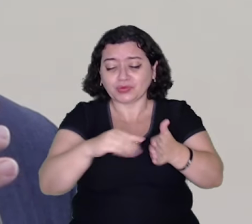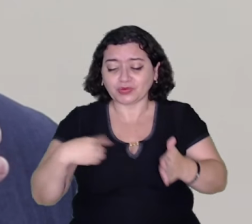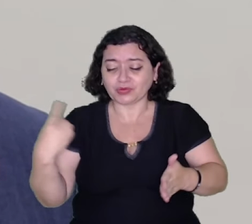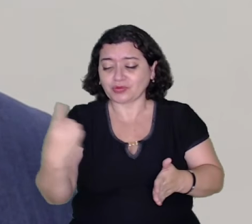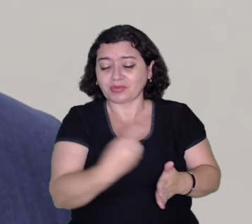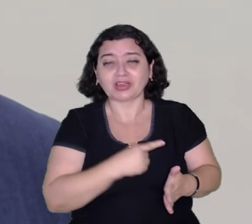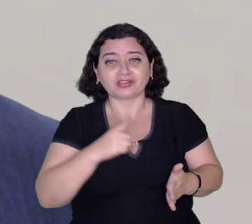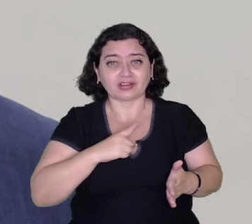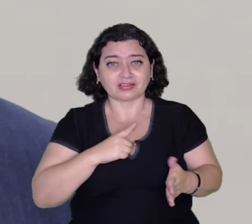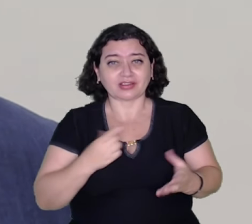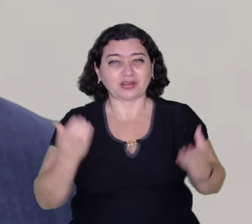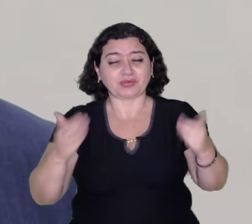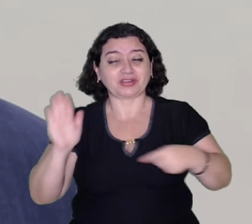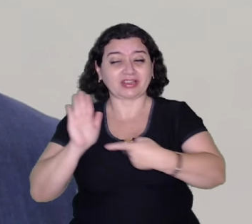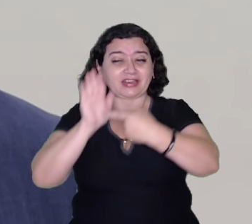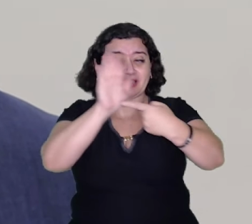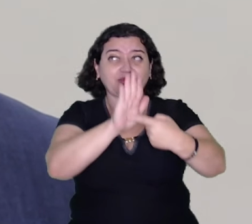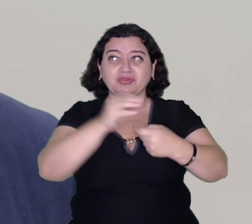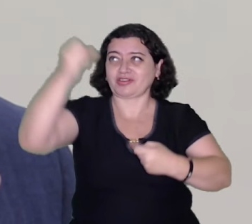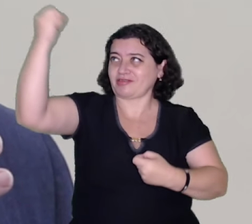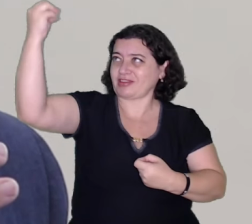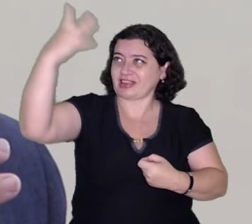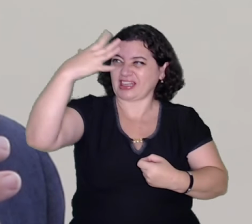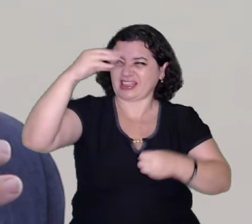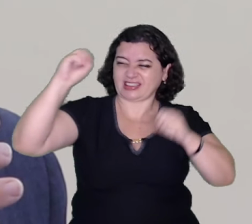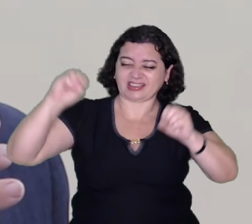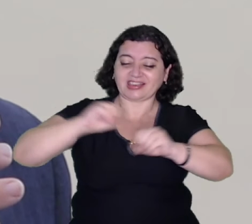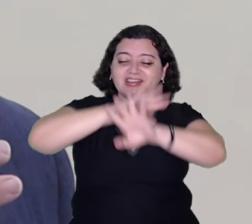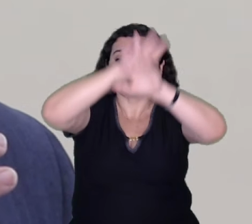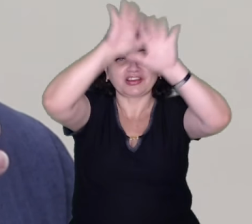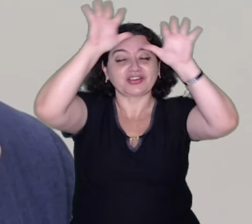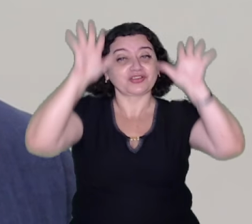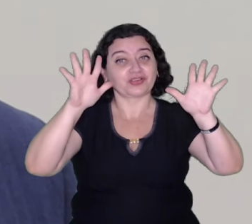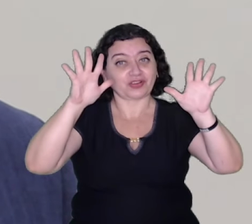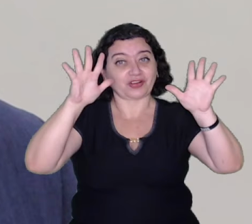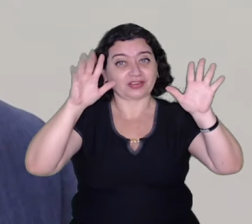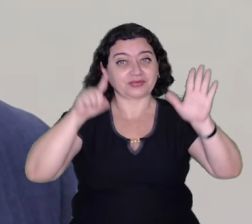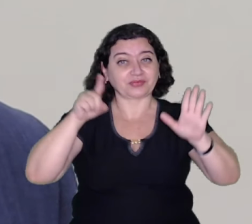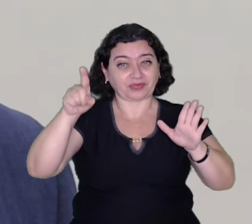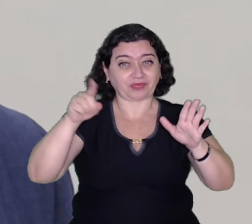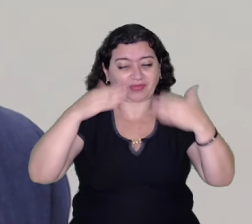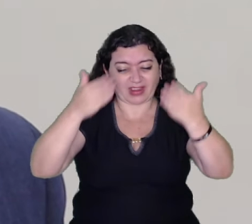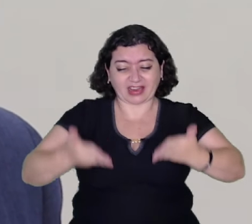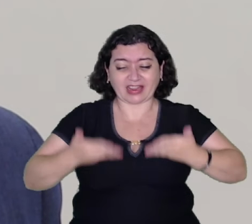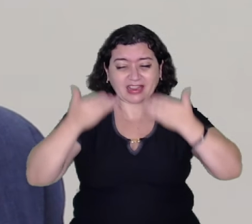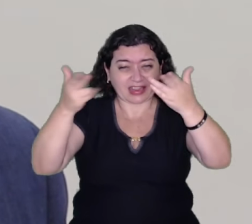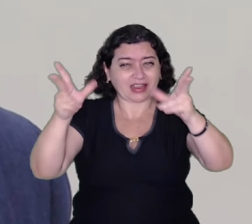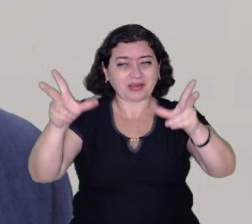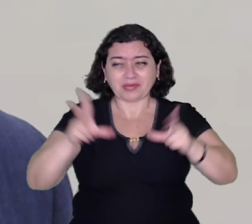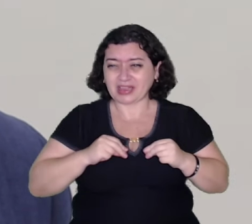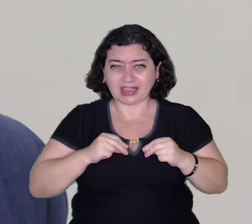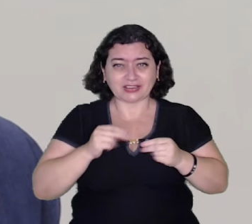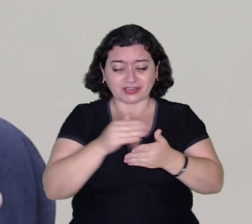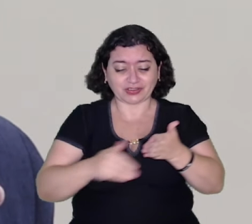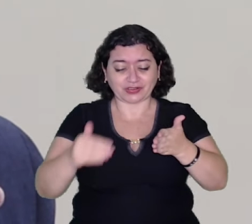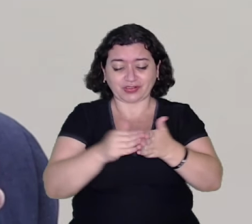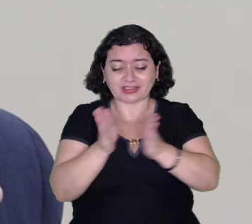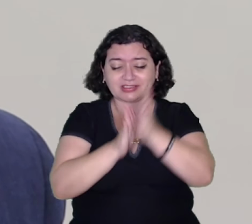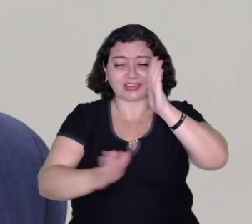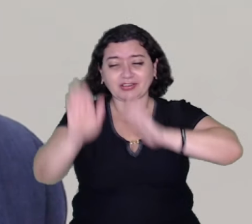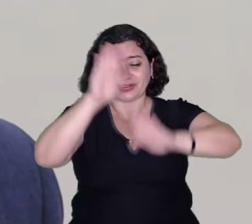quer demonstrar a sua graça e a sua glória. Ele é merecedor de nossa adoração e nossa alegria,